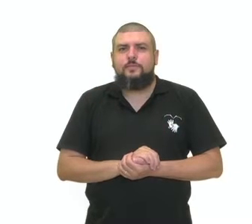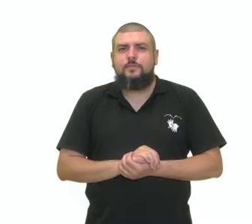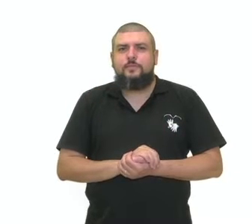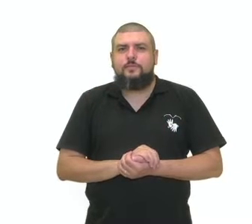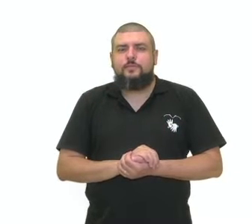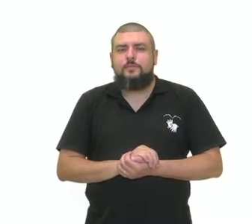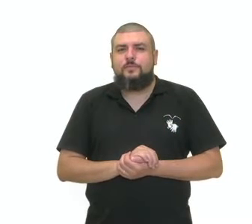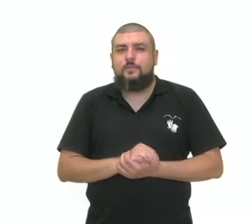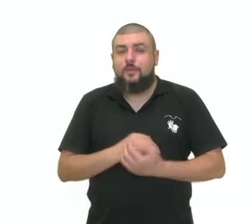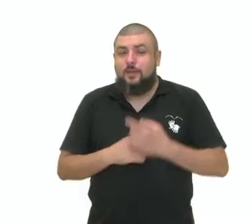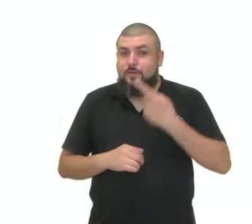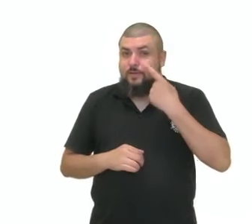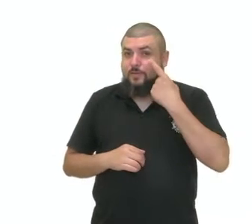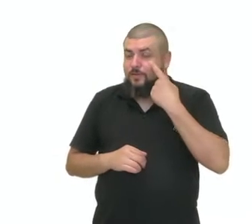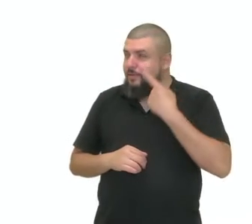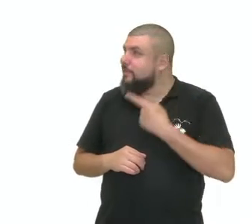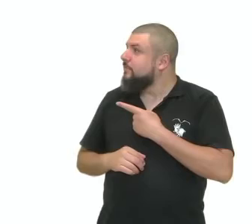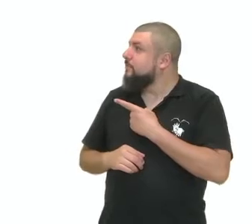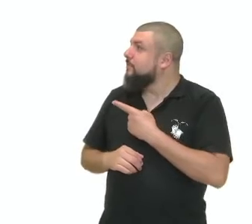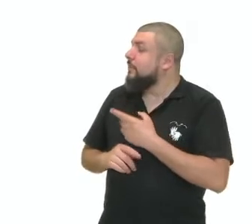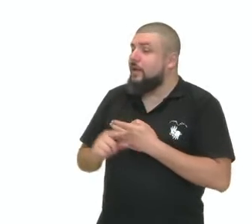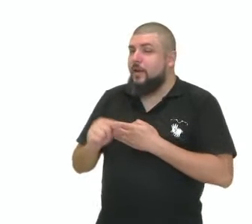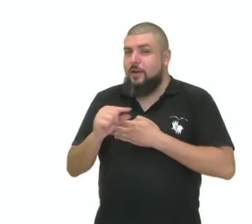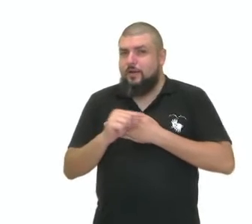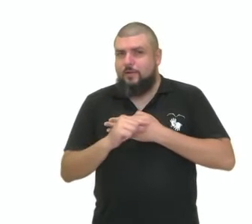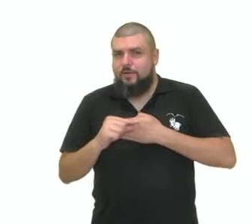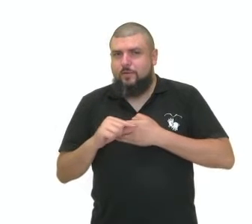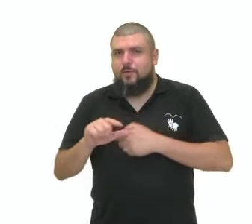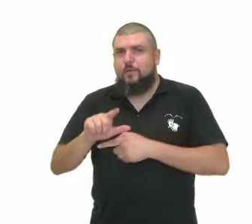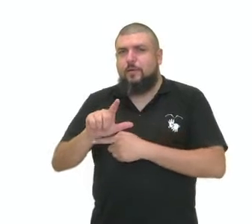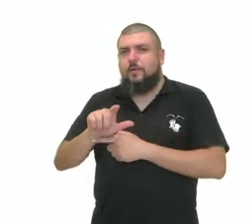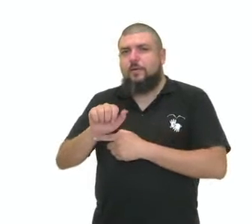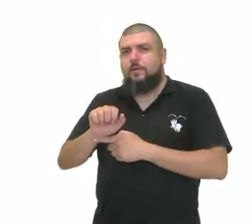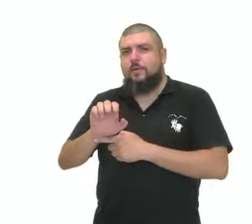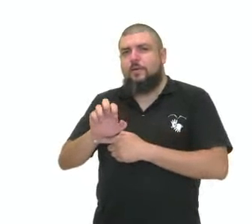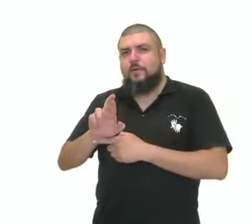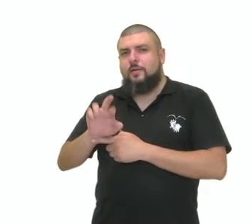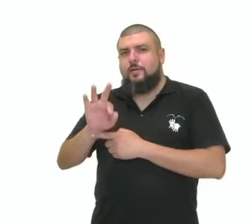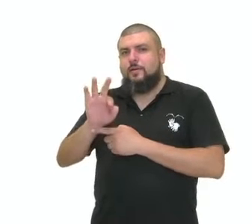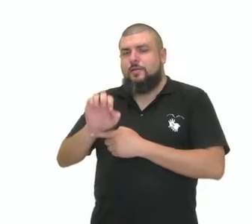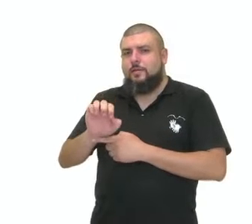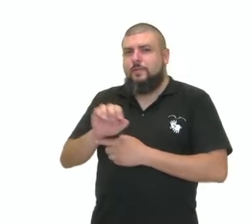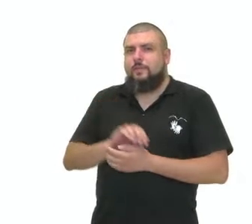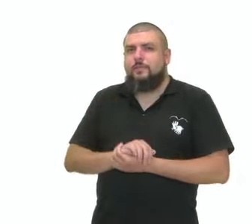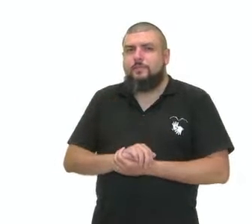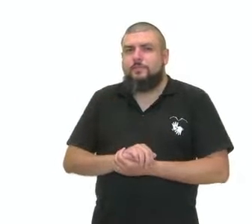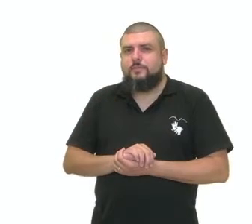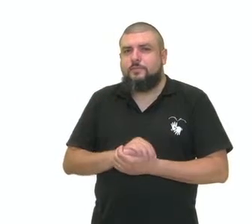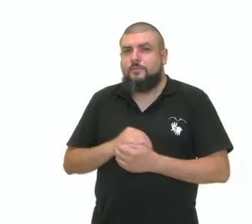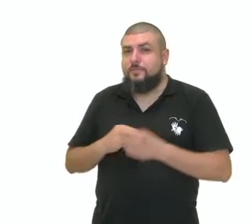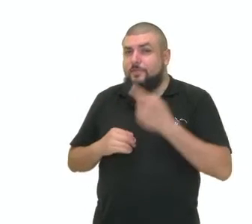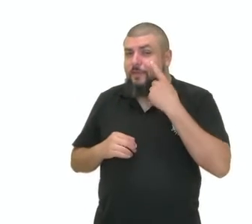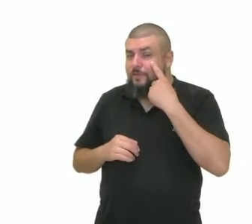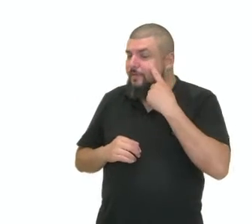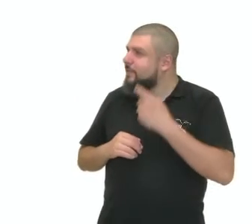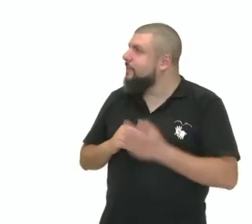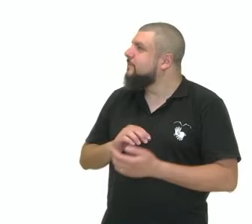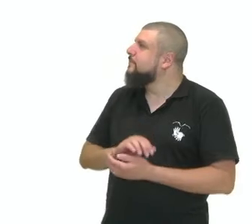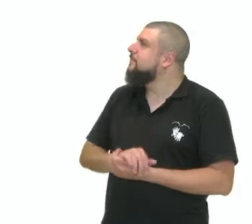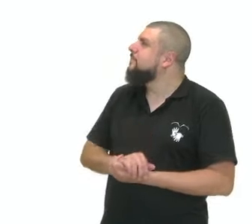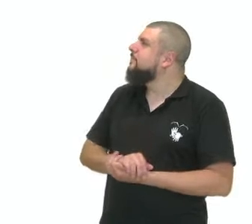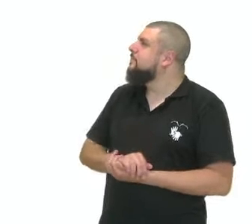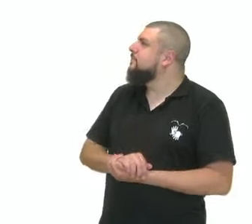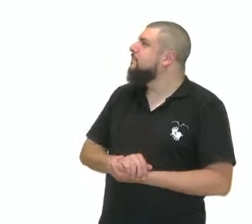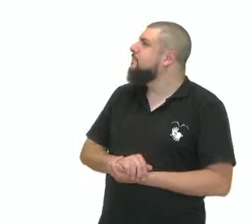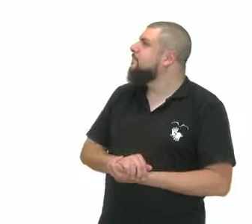né, que fala sobre o seguinte. Caixa 3, o café já está endossado. Paiê,